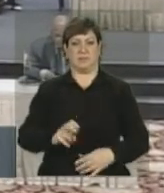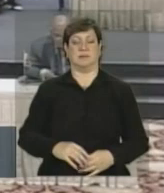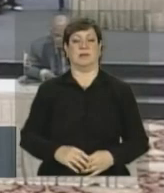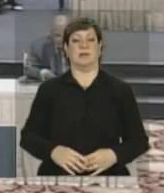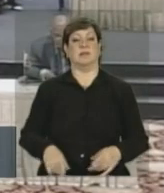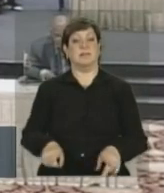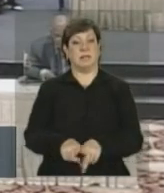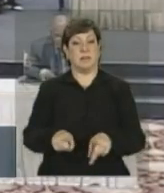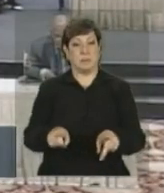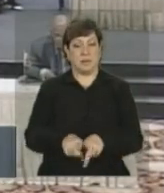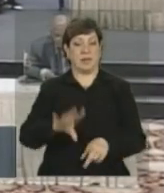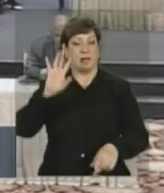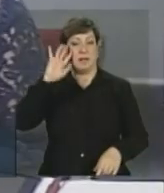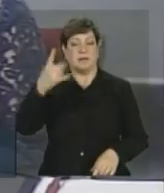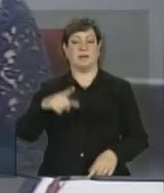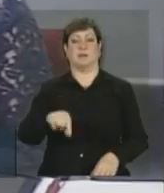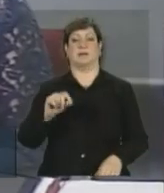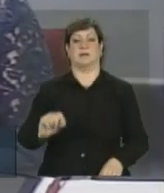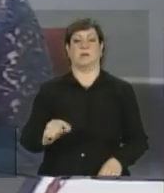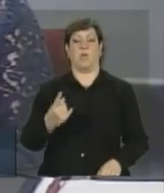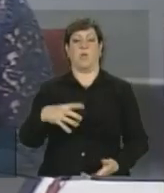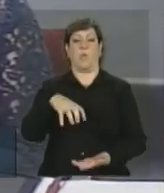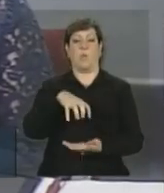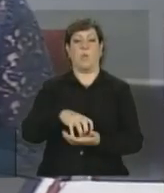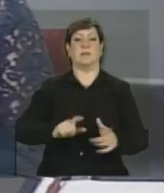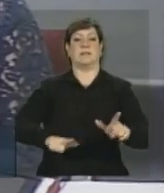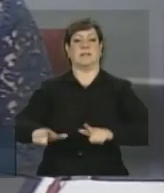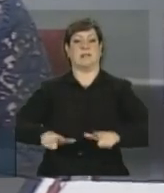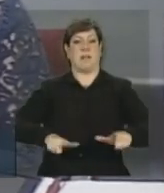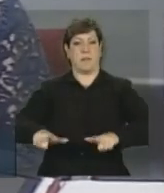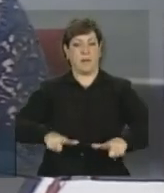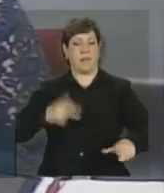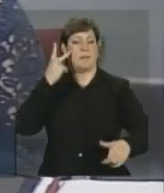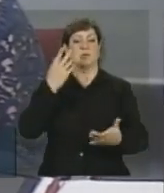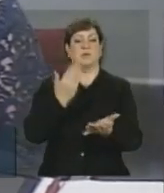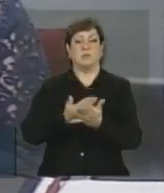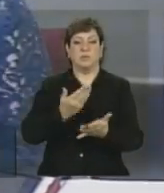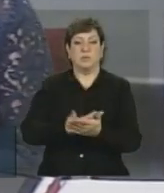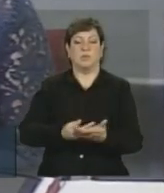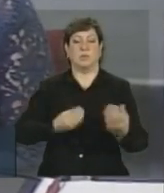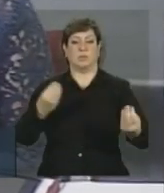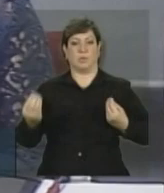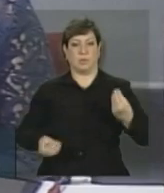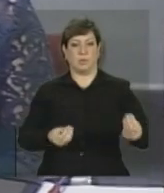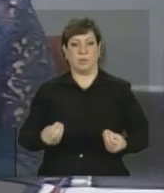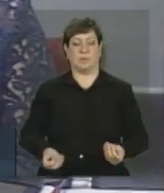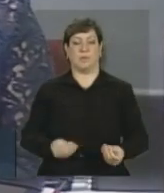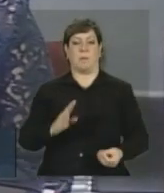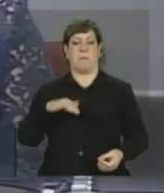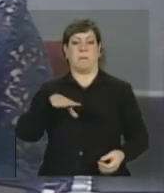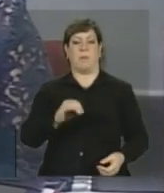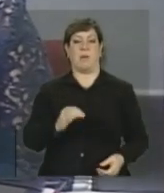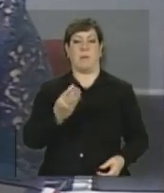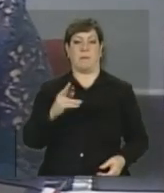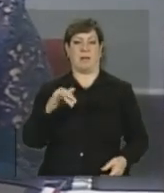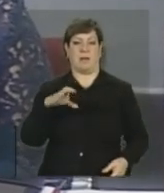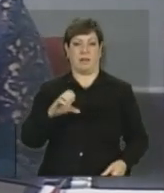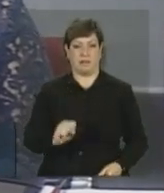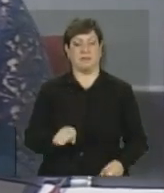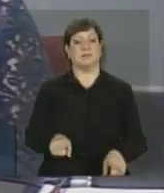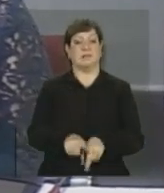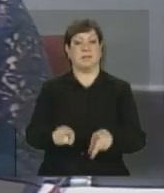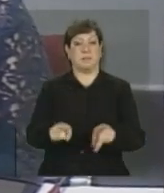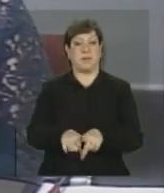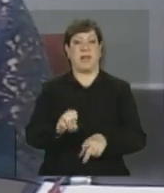disso, a definição de um grupo de trabalho para estudar o banco dos BRICS é também